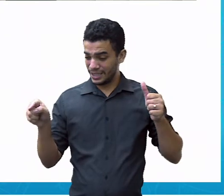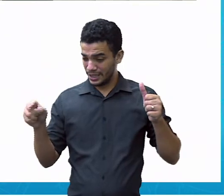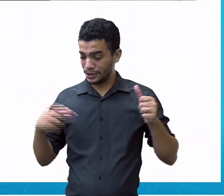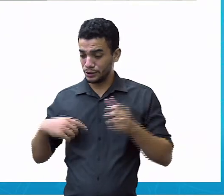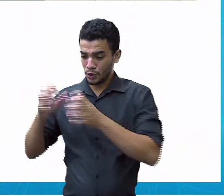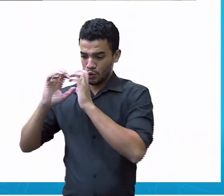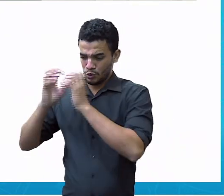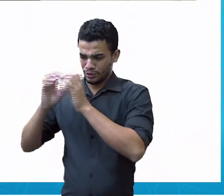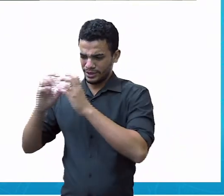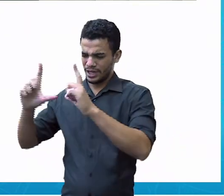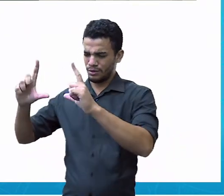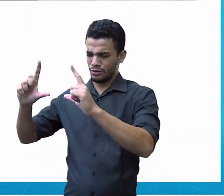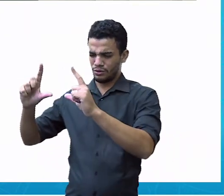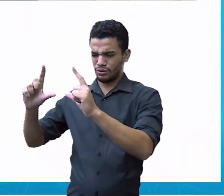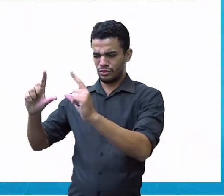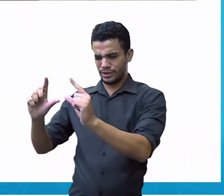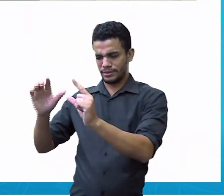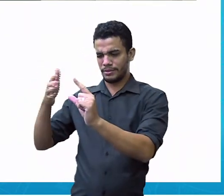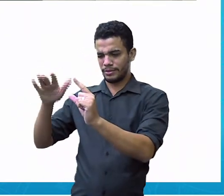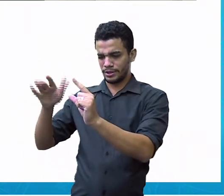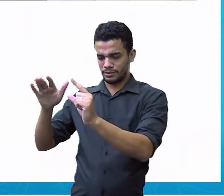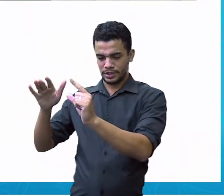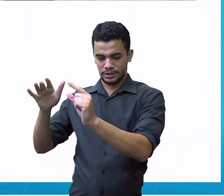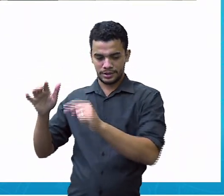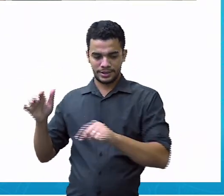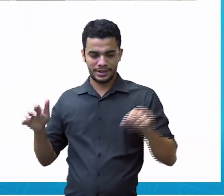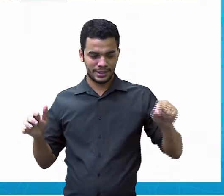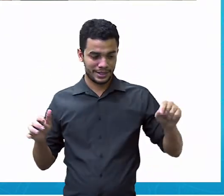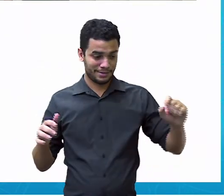têm mais massa branca e fluido